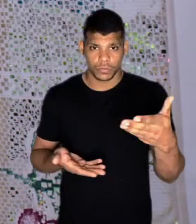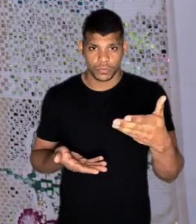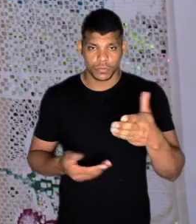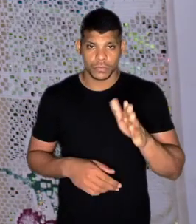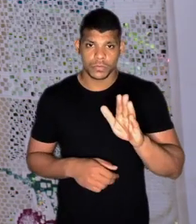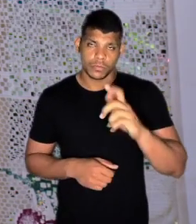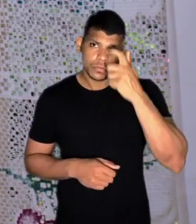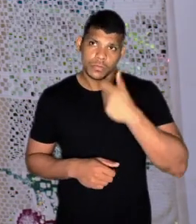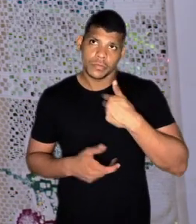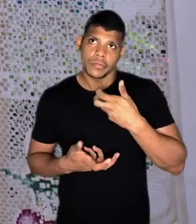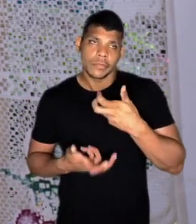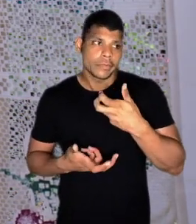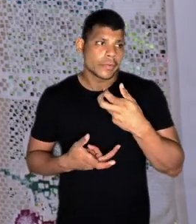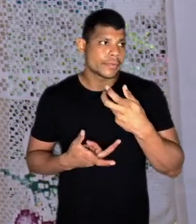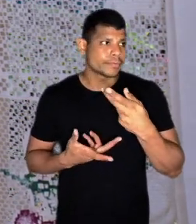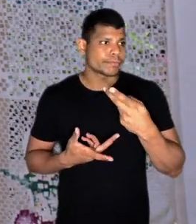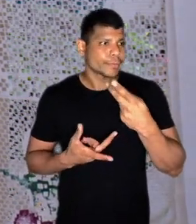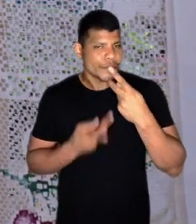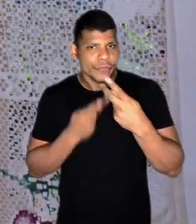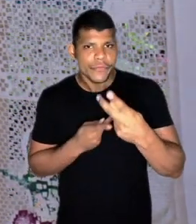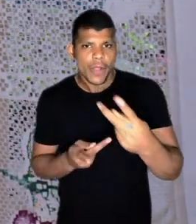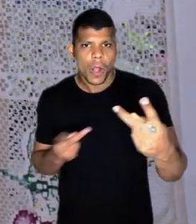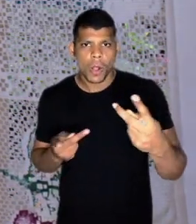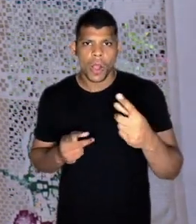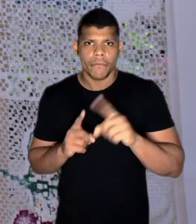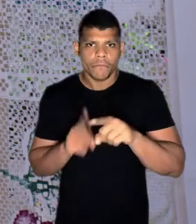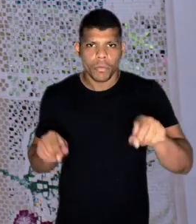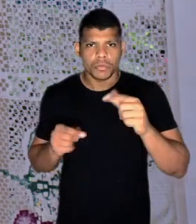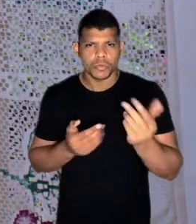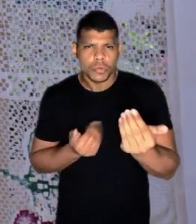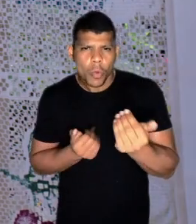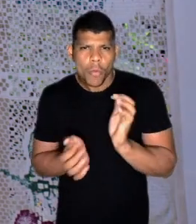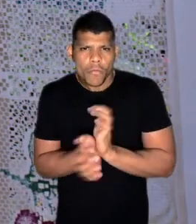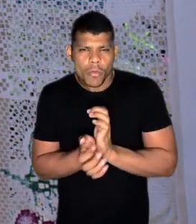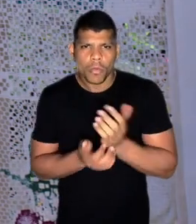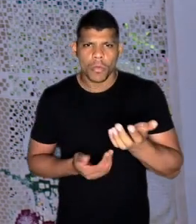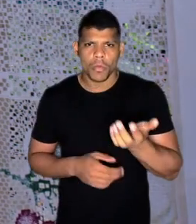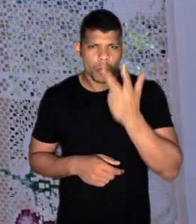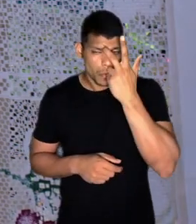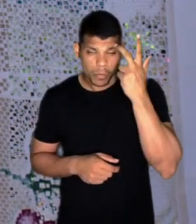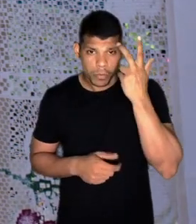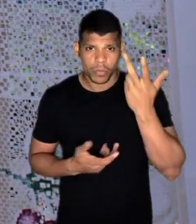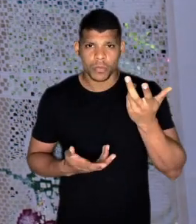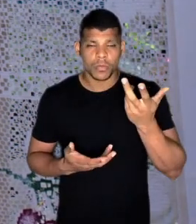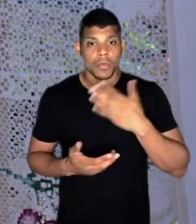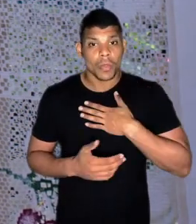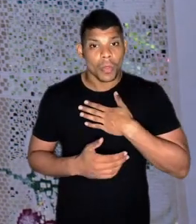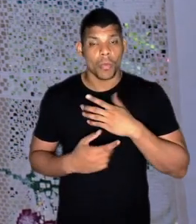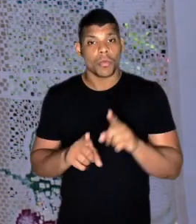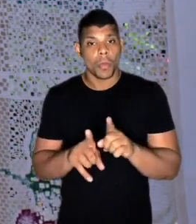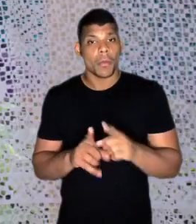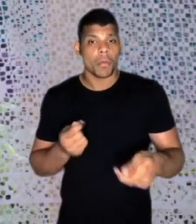agora eu eu quero dizer para todos vocês para os jovens para as pessoas adulto também